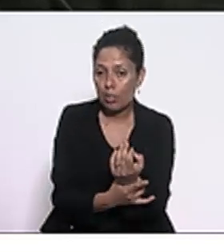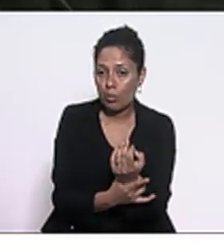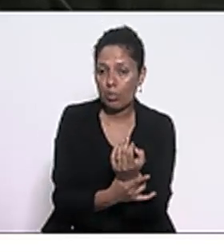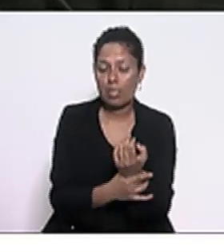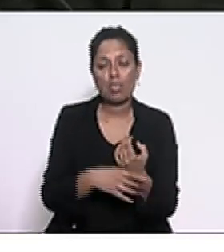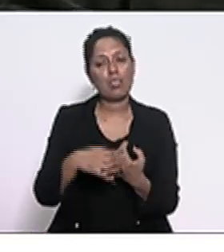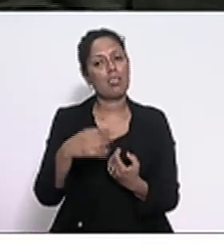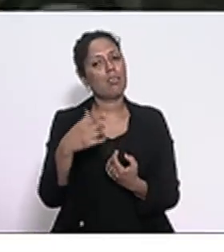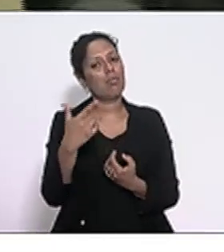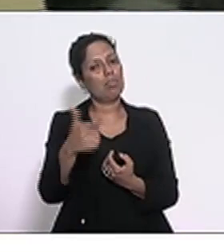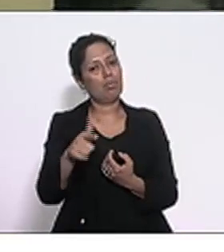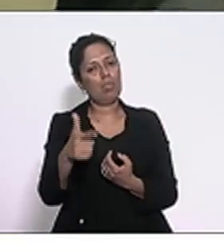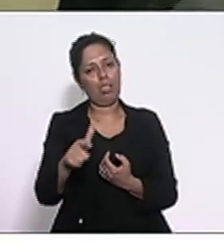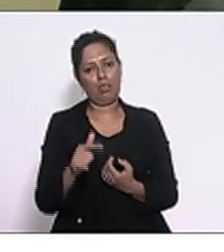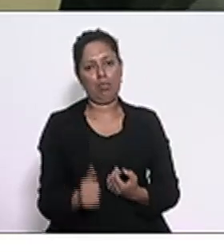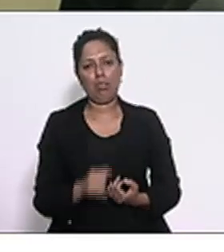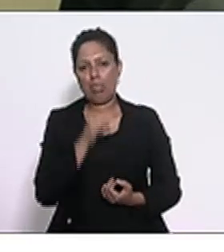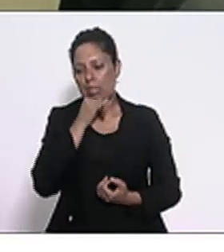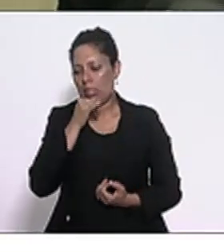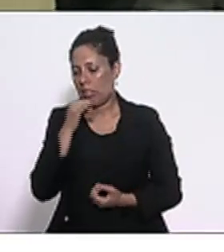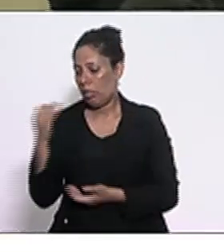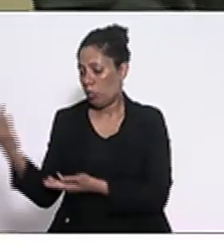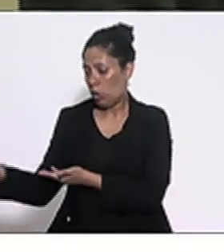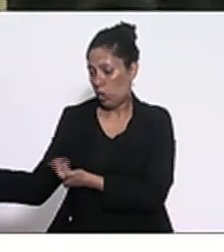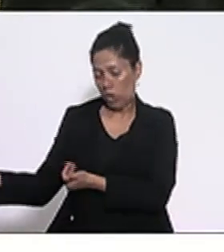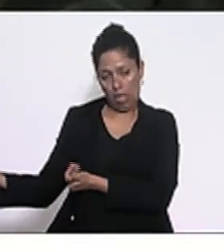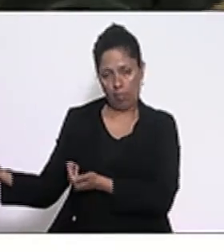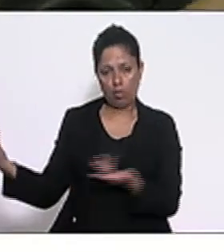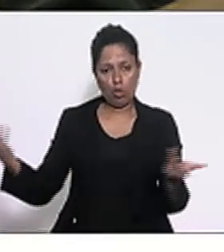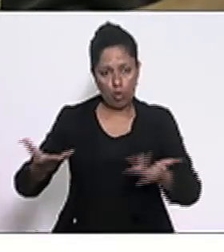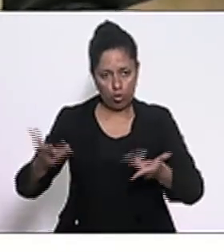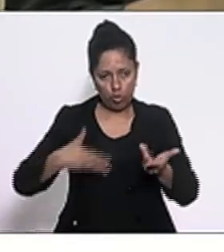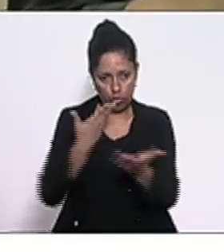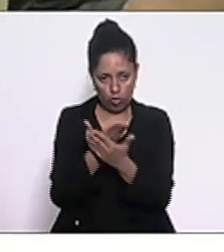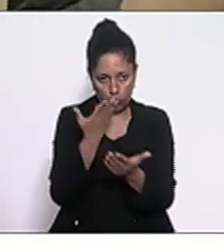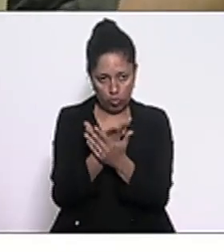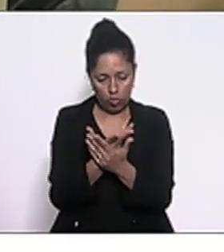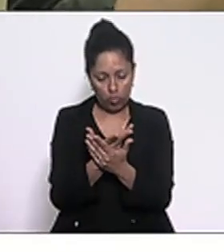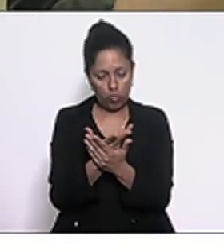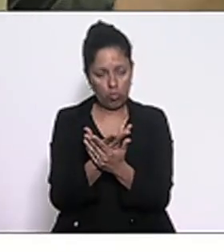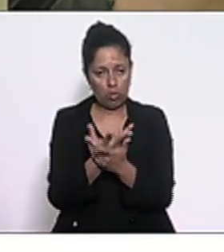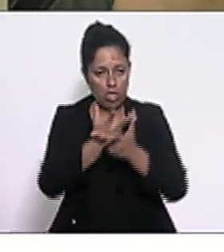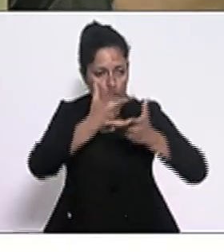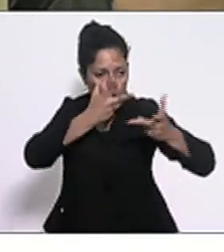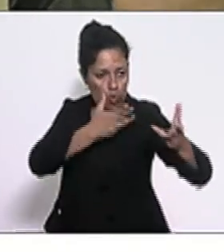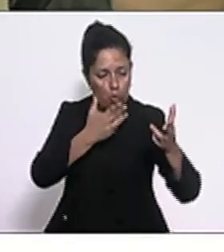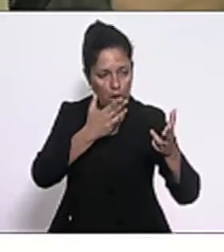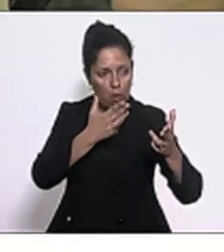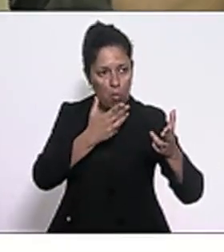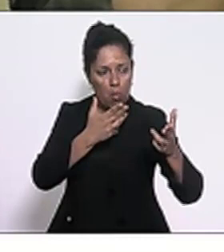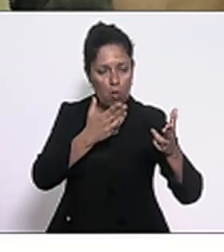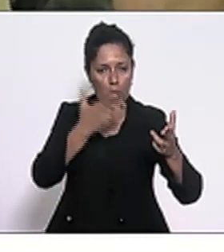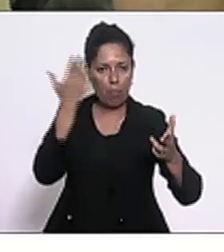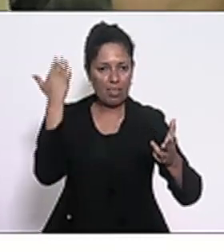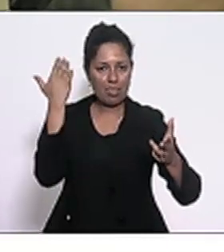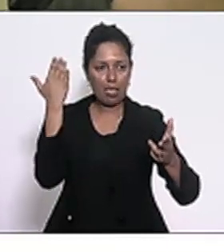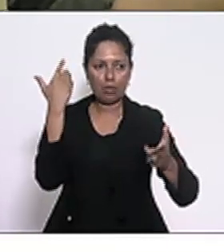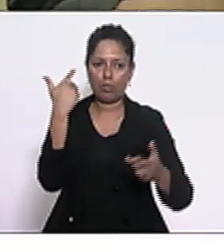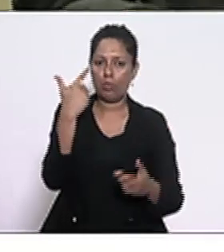estudam mais arquitetura de mainframe. Então, não tem gente para dar